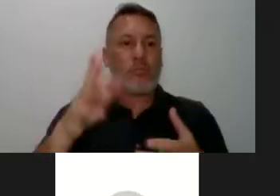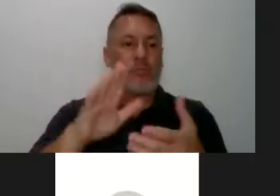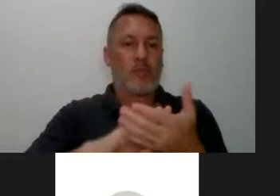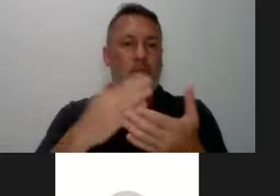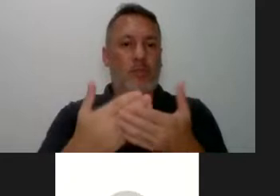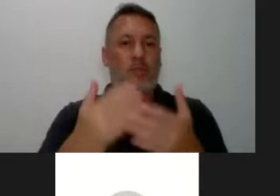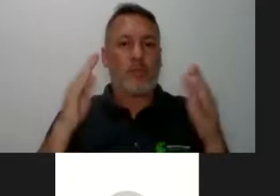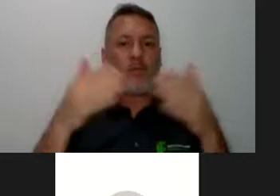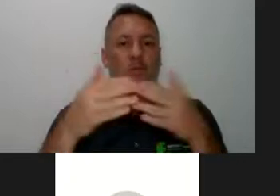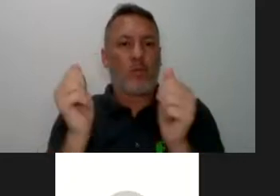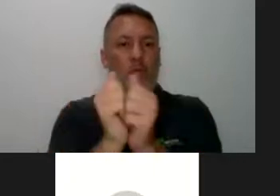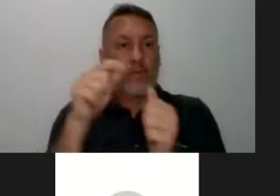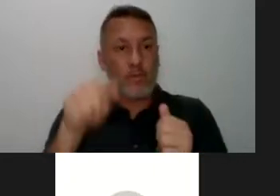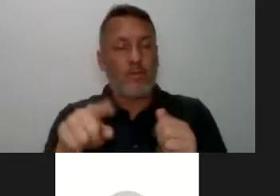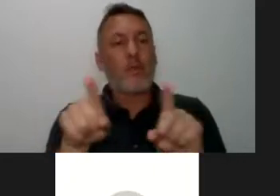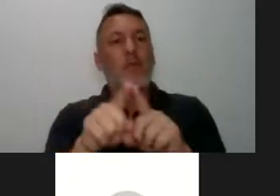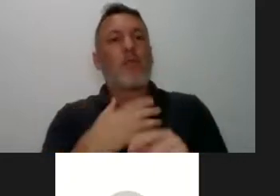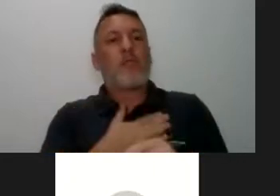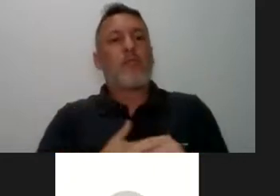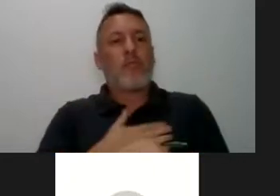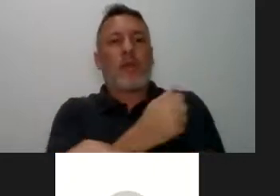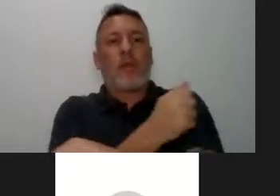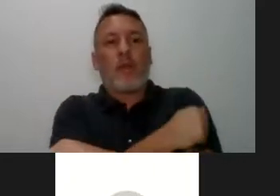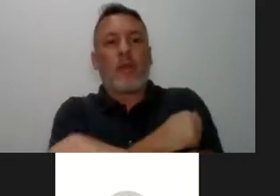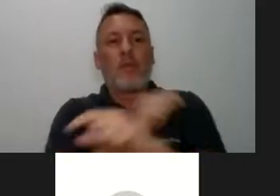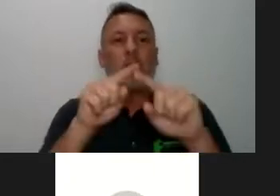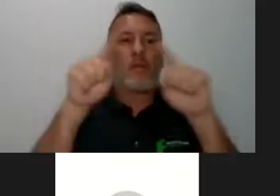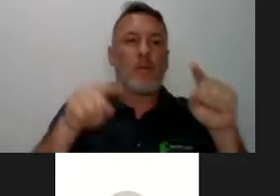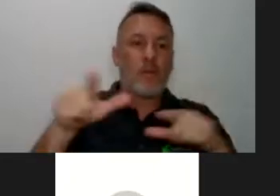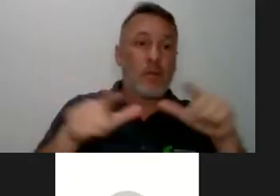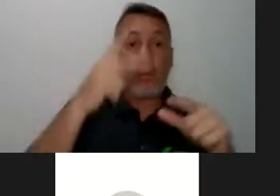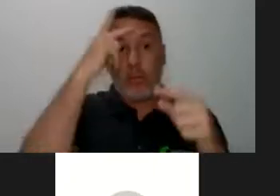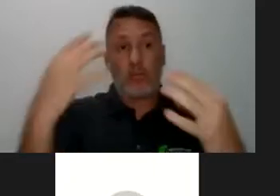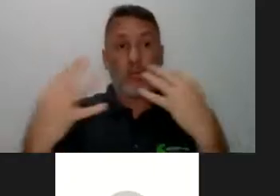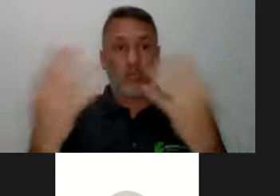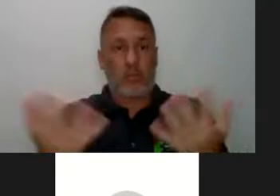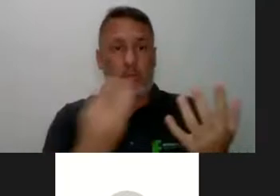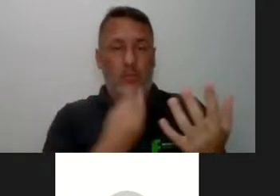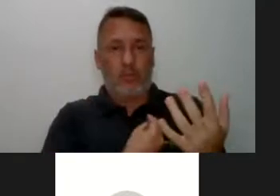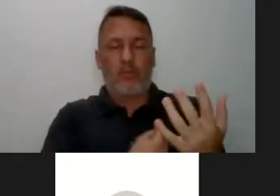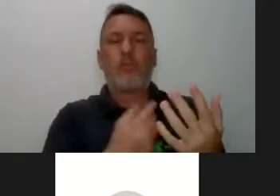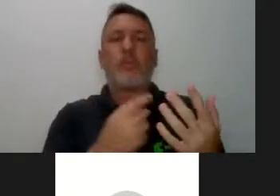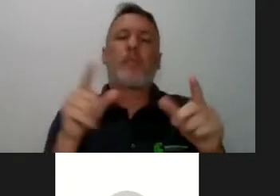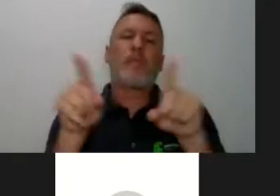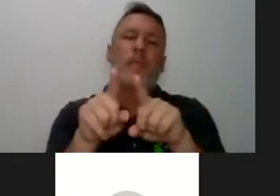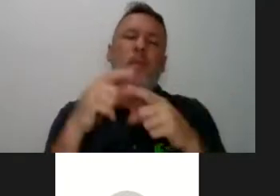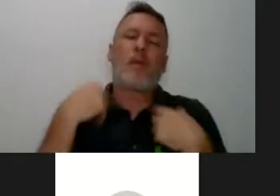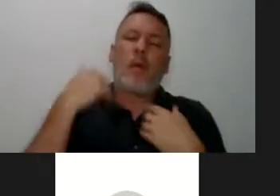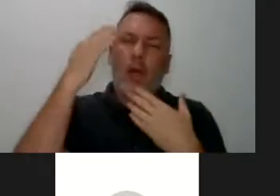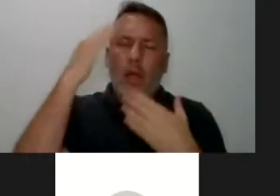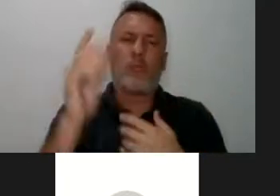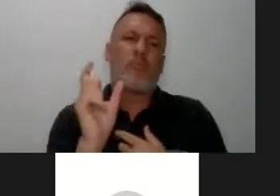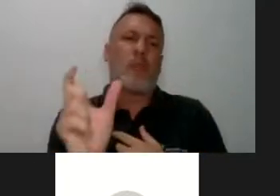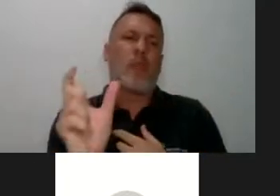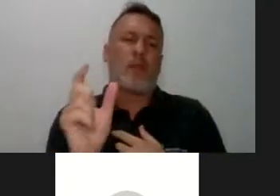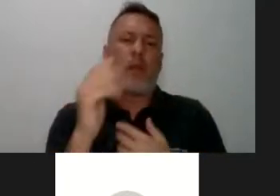trabalhando aqui conosco, saudar nossos alunos, nossos servidores, a todos que nos assistem. Me falo também de muito agradecimento, tá,